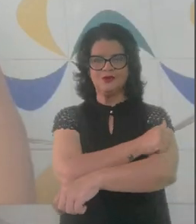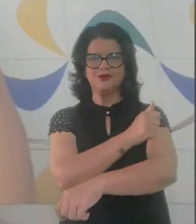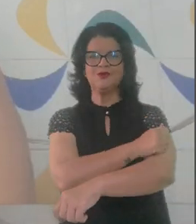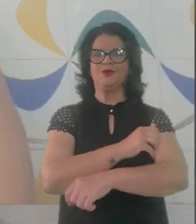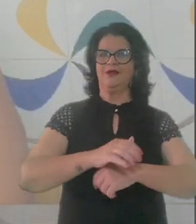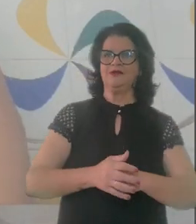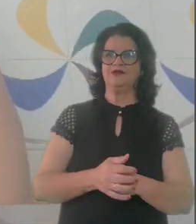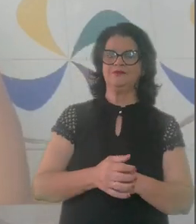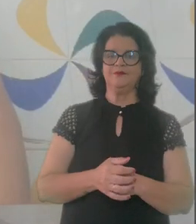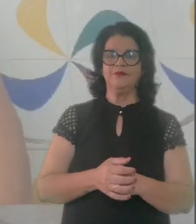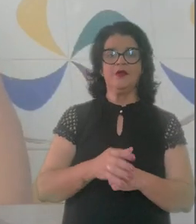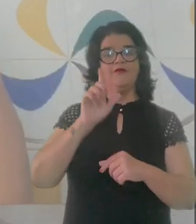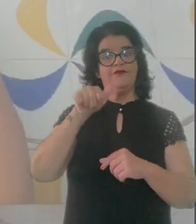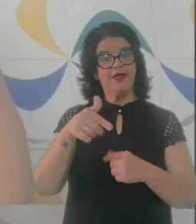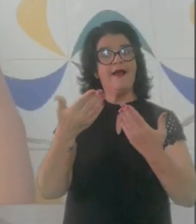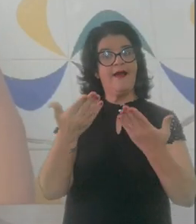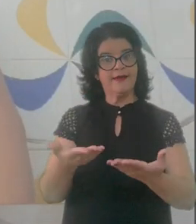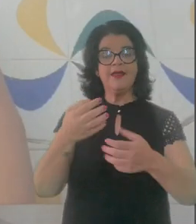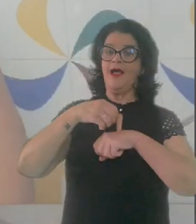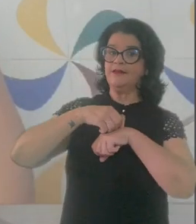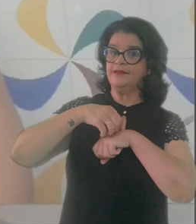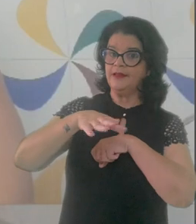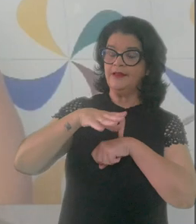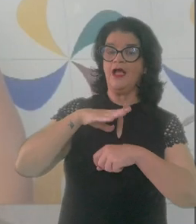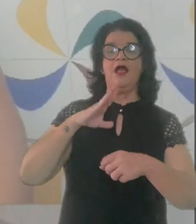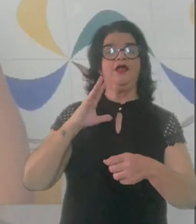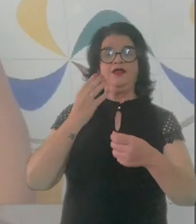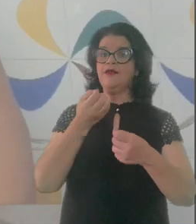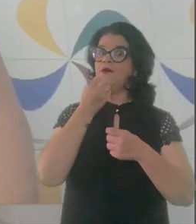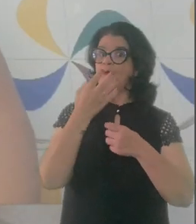estudantes. Fica aqui a dica e o